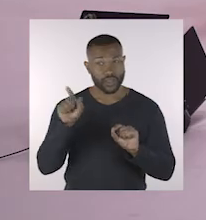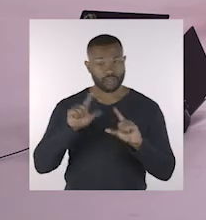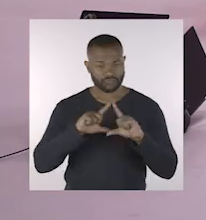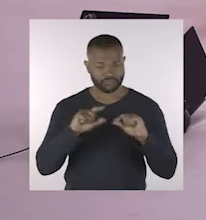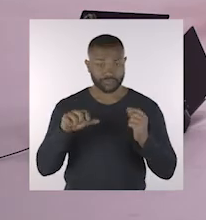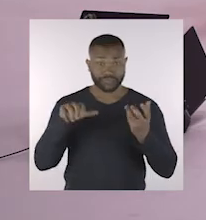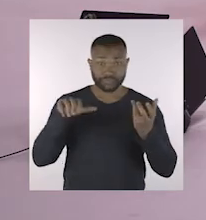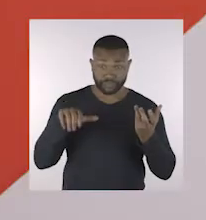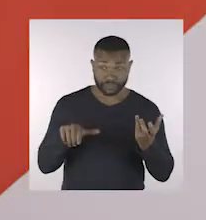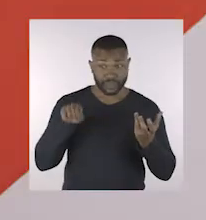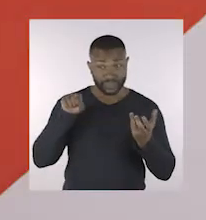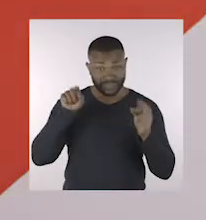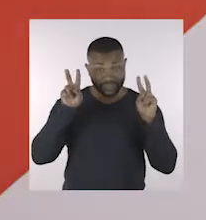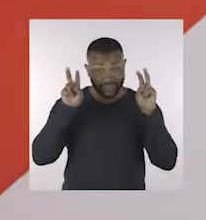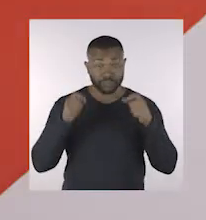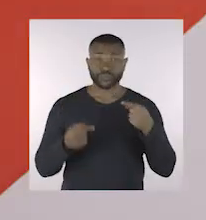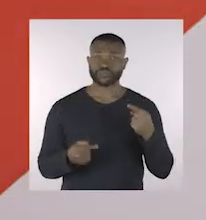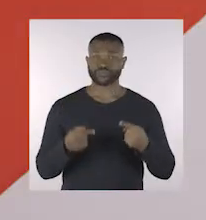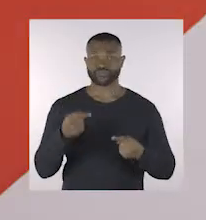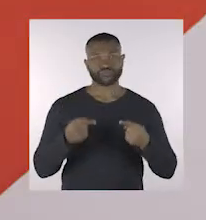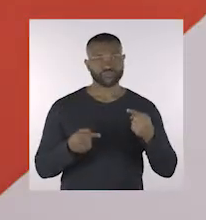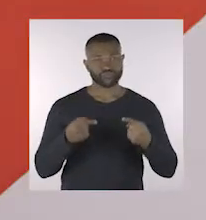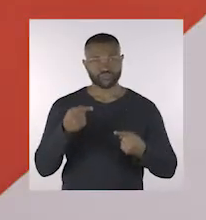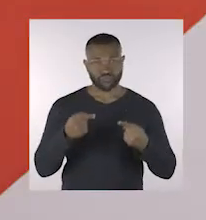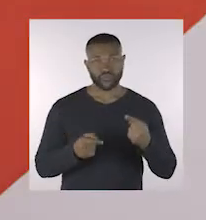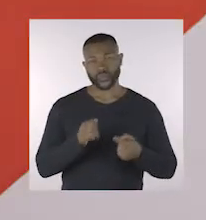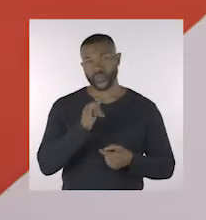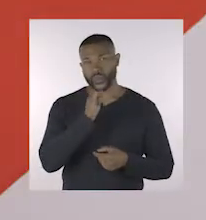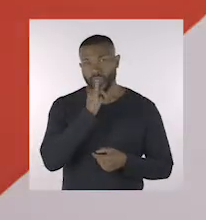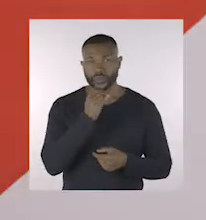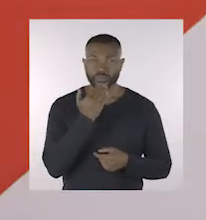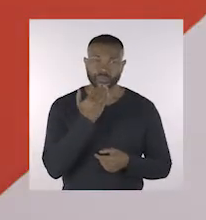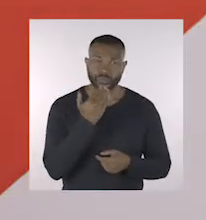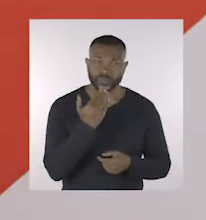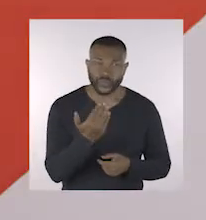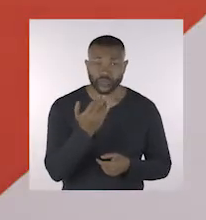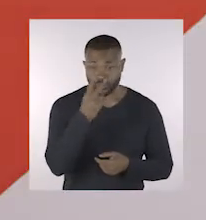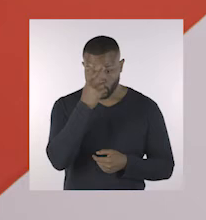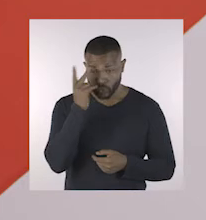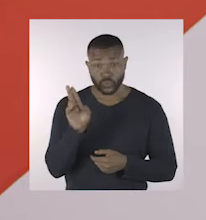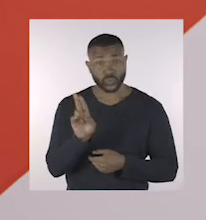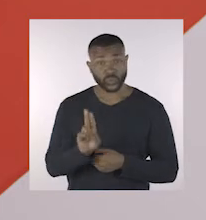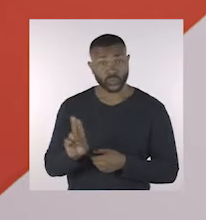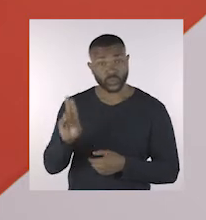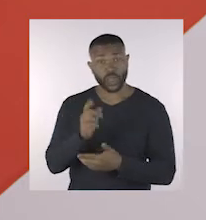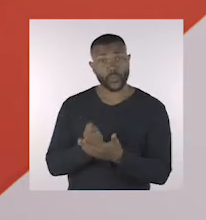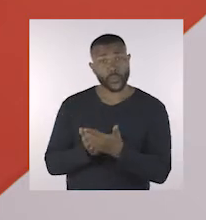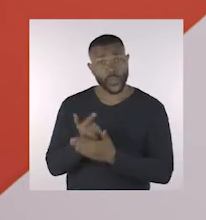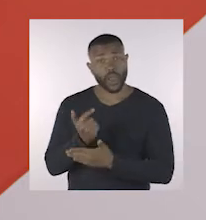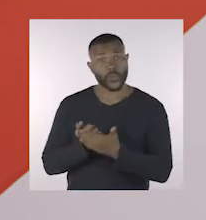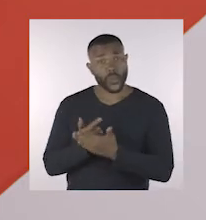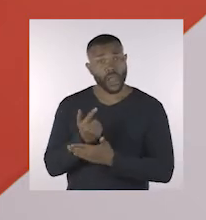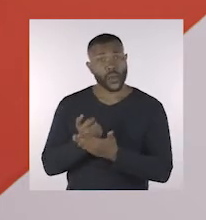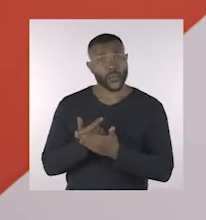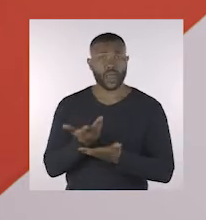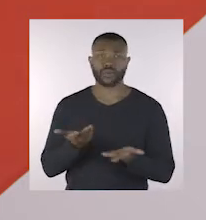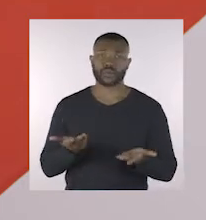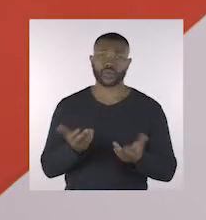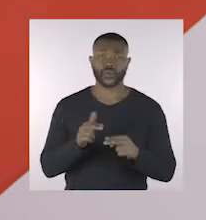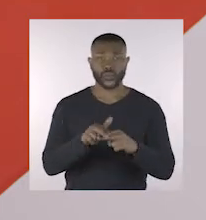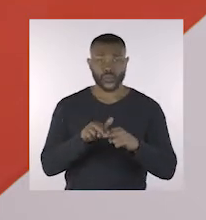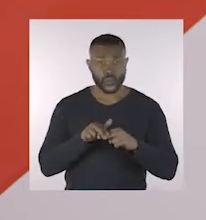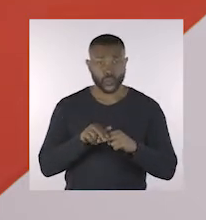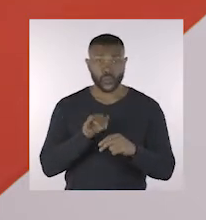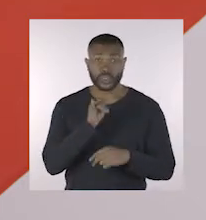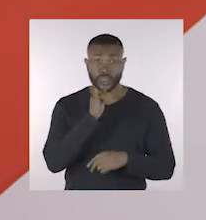lá no Congresso Nacional discutir isso porque não dá mais para você pedir para o usuário para o passageiro pagar as